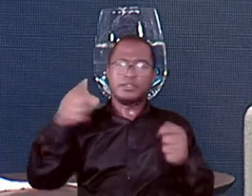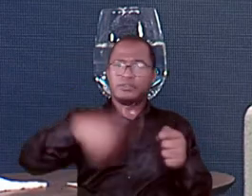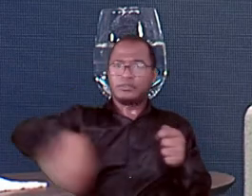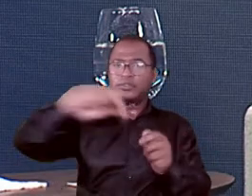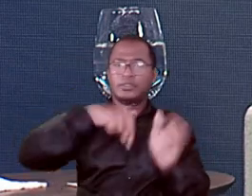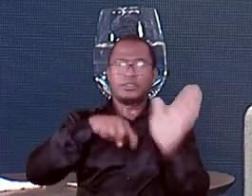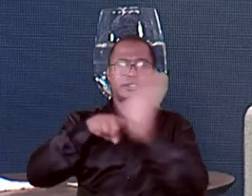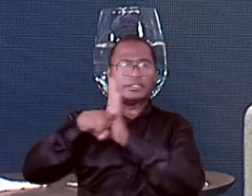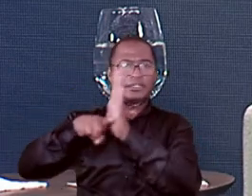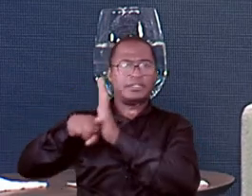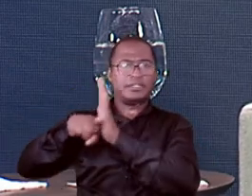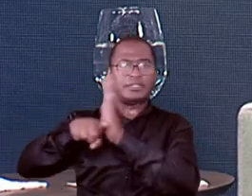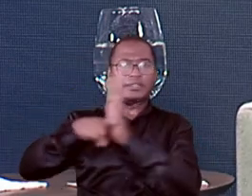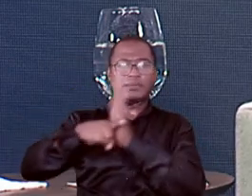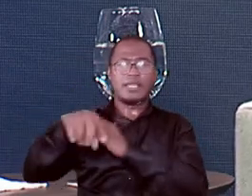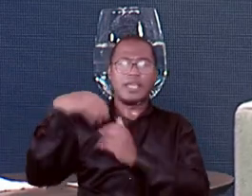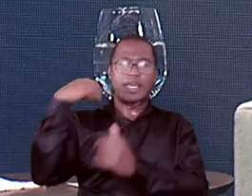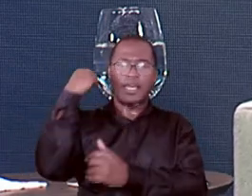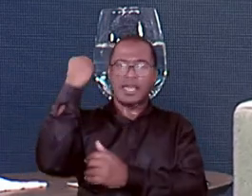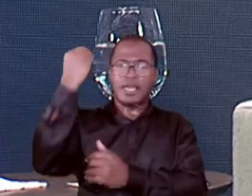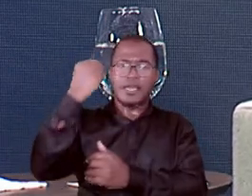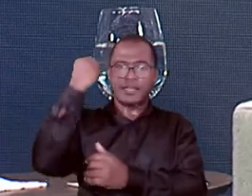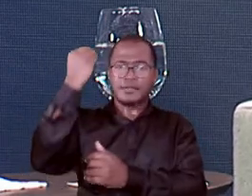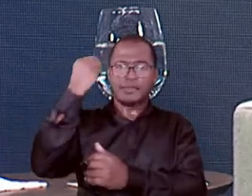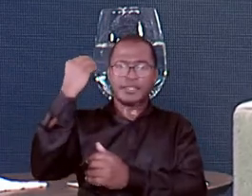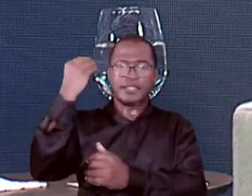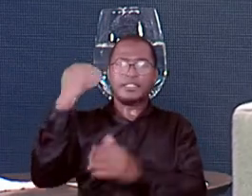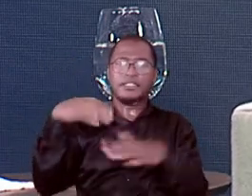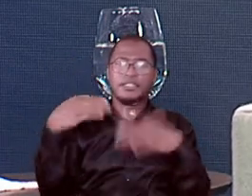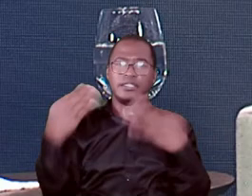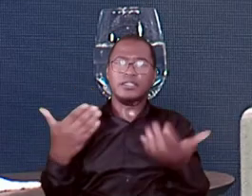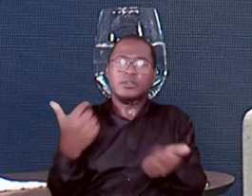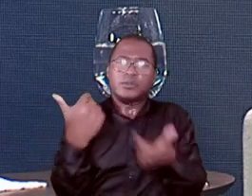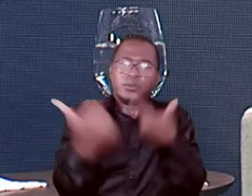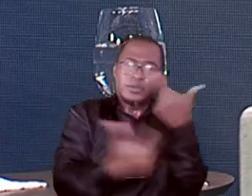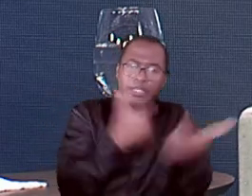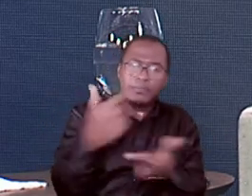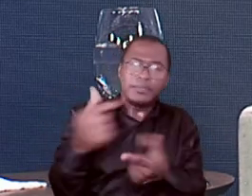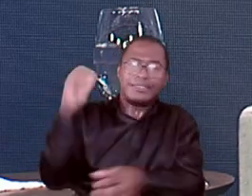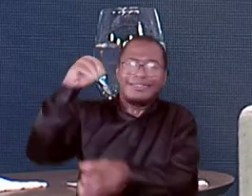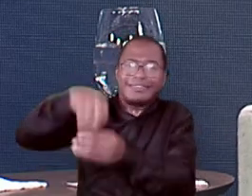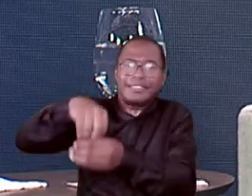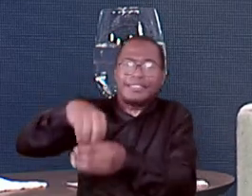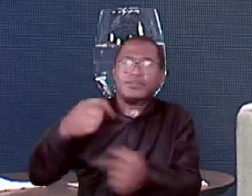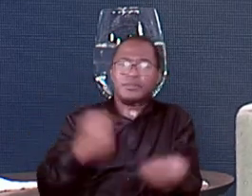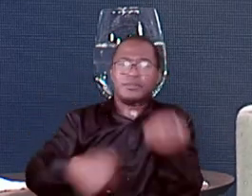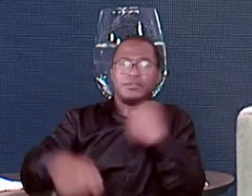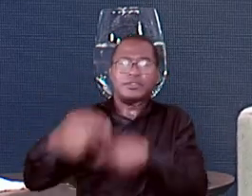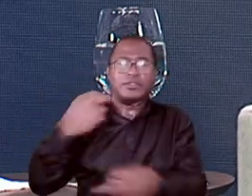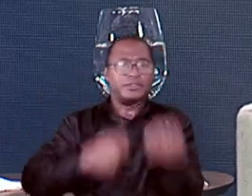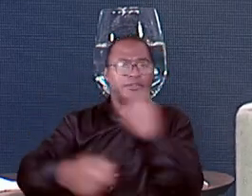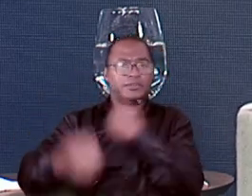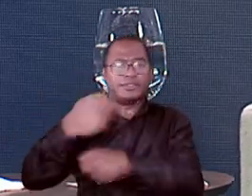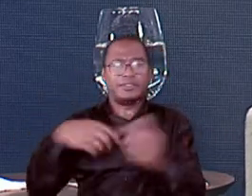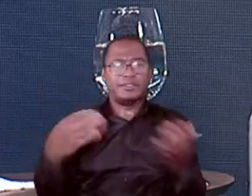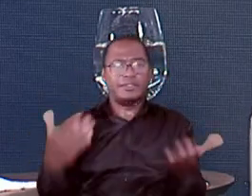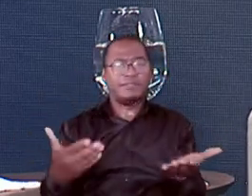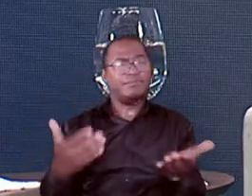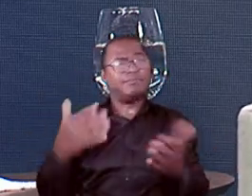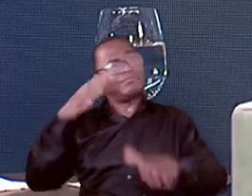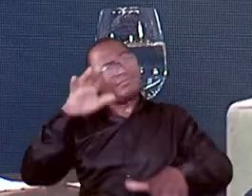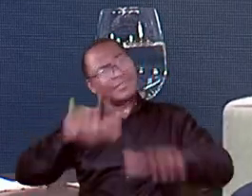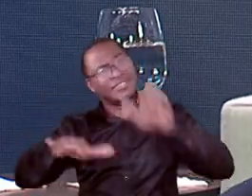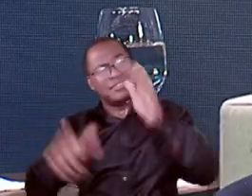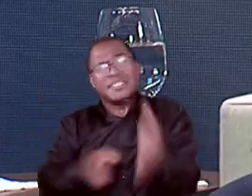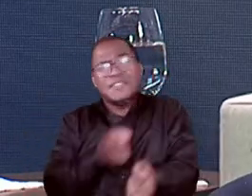a experiência de consumo do serviço financeiros eu vou chamar de fria mas talvez não seja o termo mais